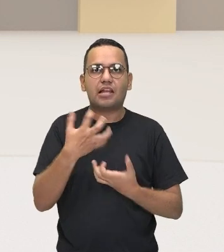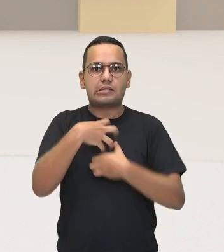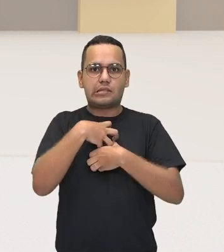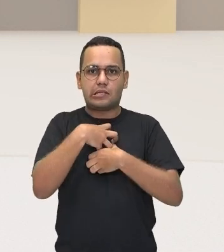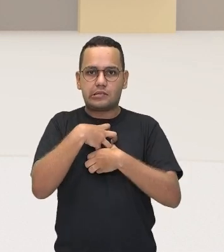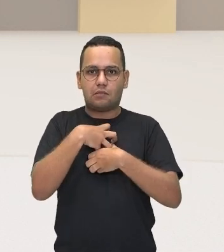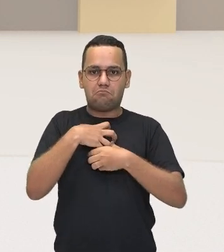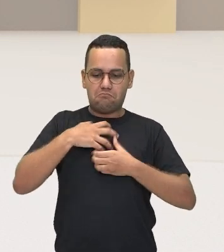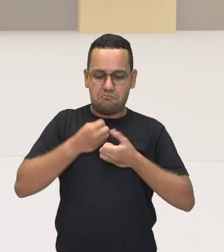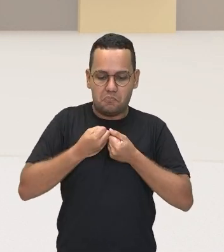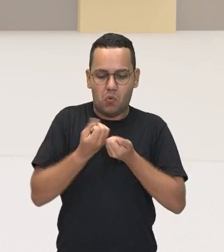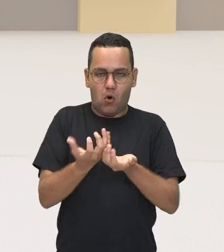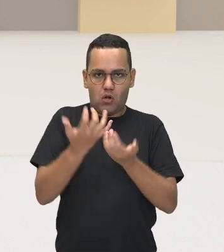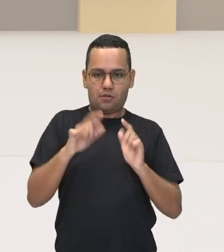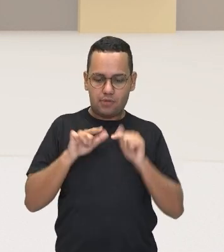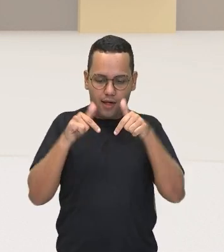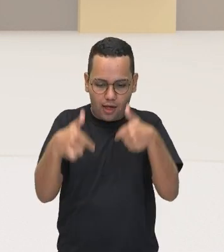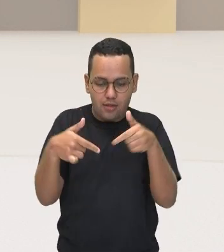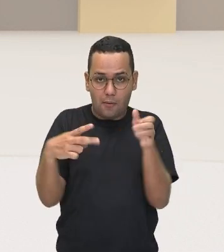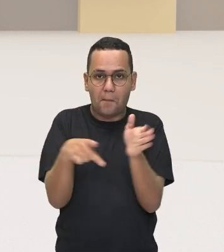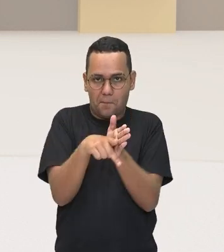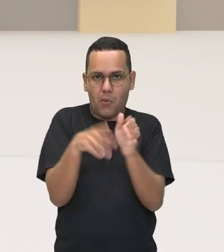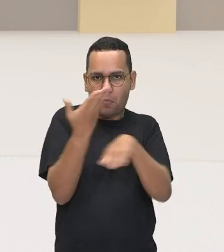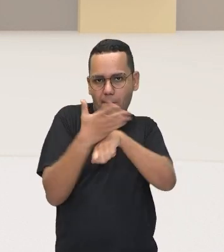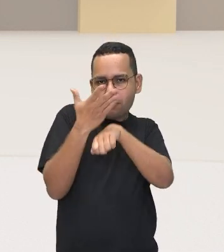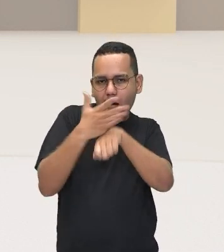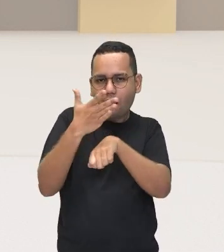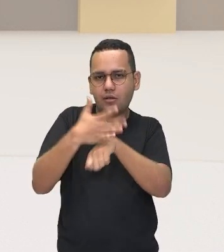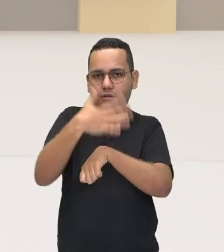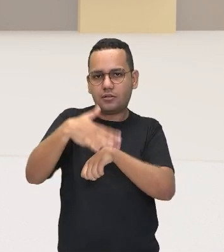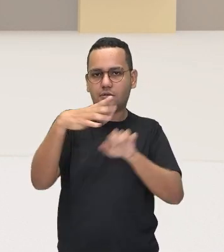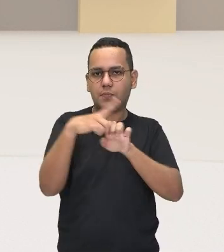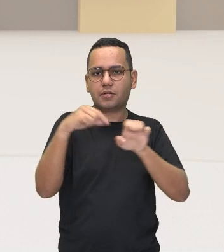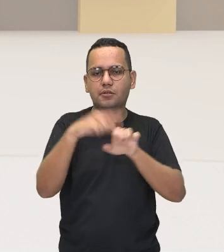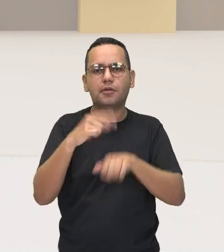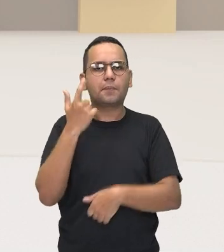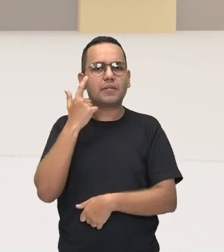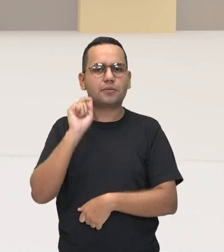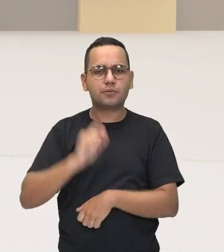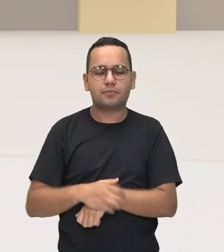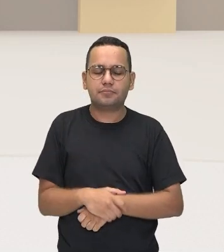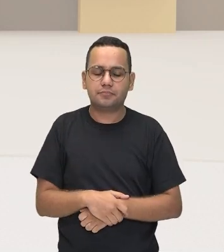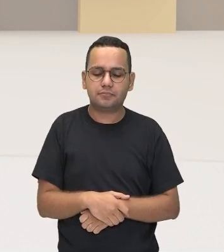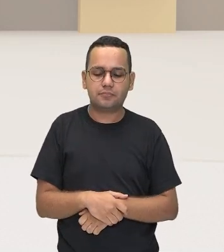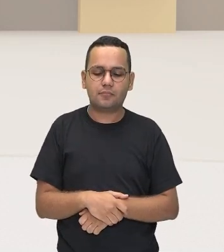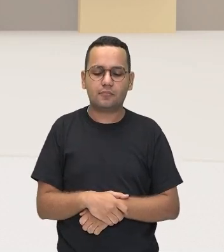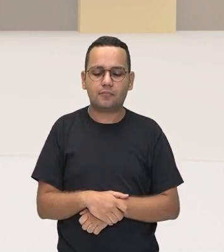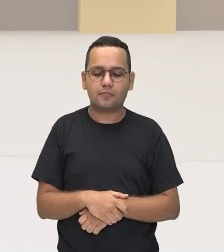empreender, colocar isso, né, em prática e começar a pensar, poxa, eu poderia